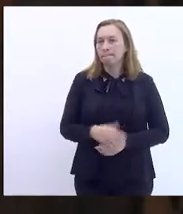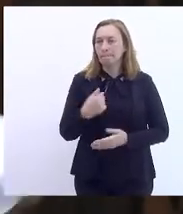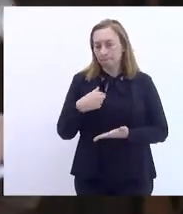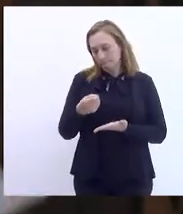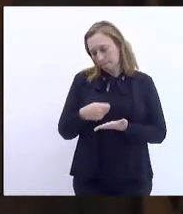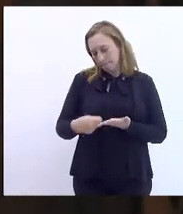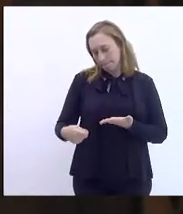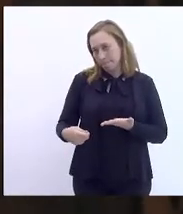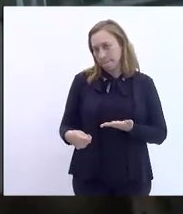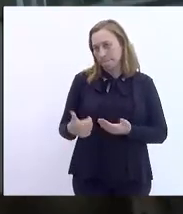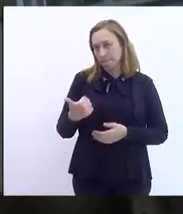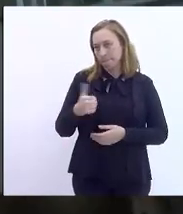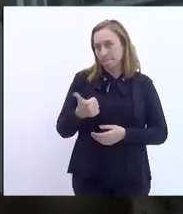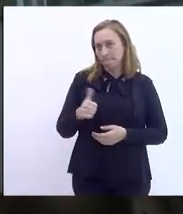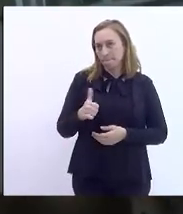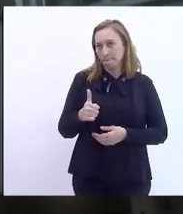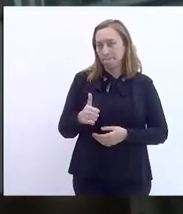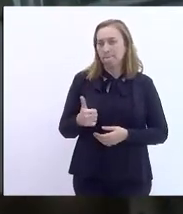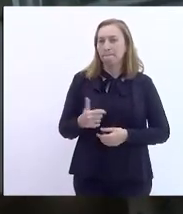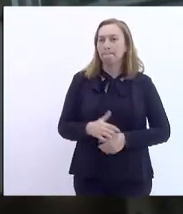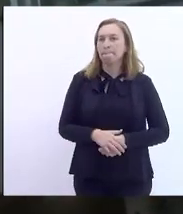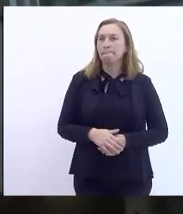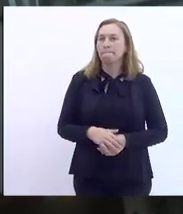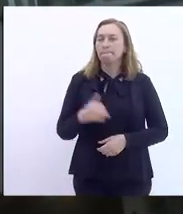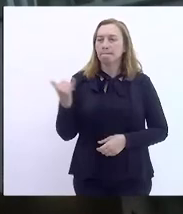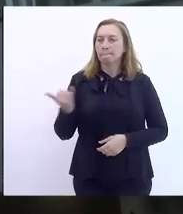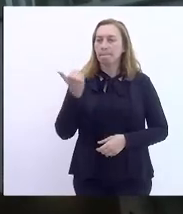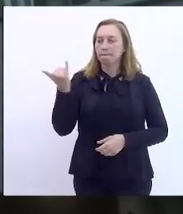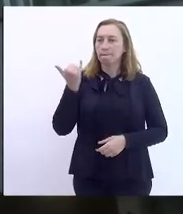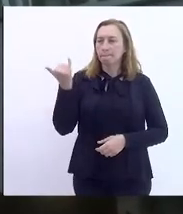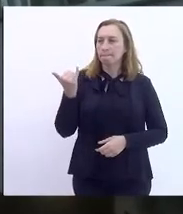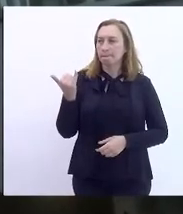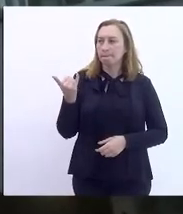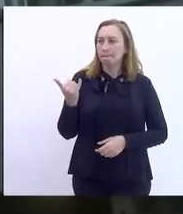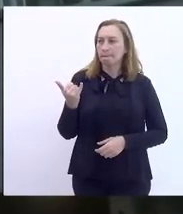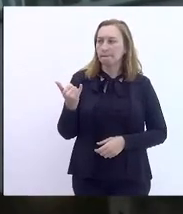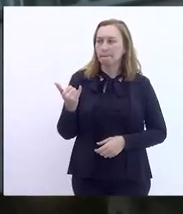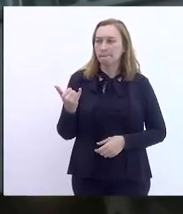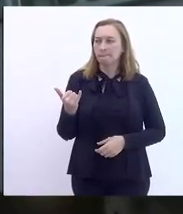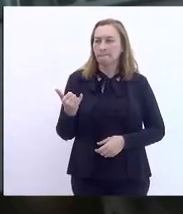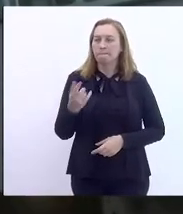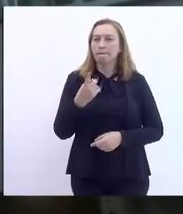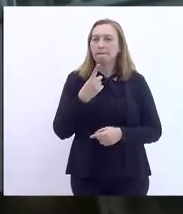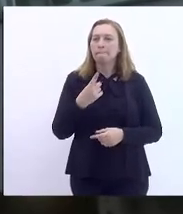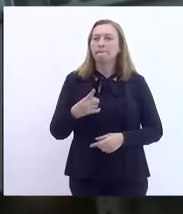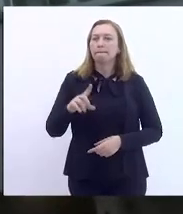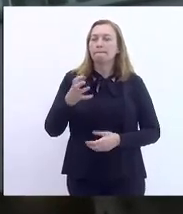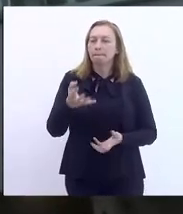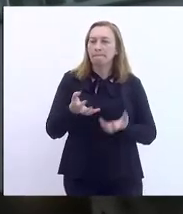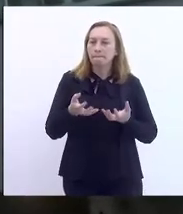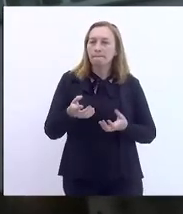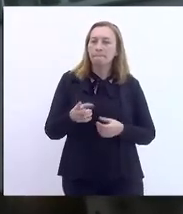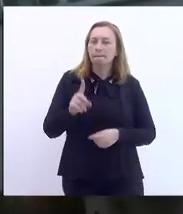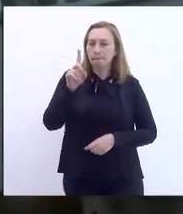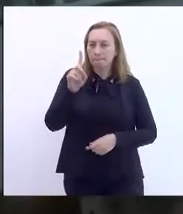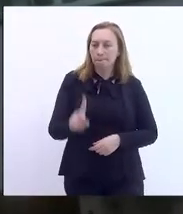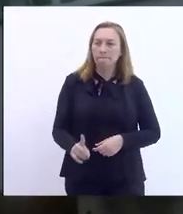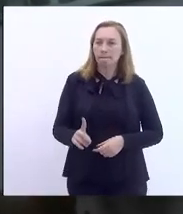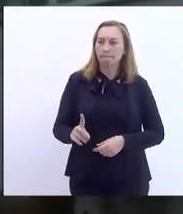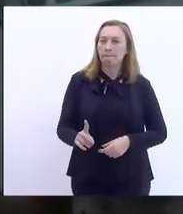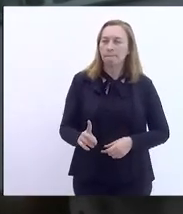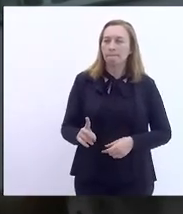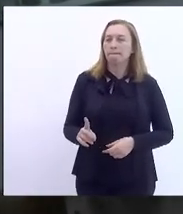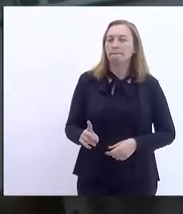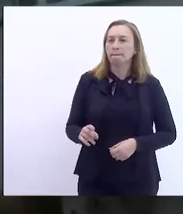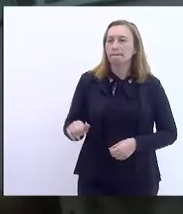eu anotei os 11 pontos viu Guilherme muito importante do querer e do Desejo do direito que o povo da